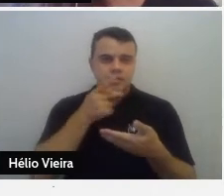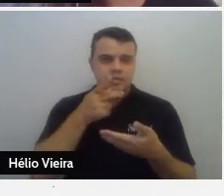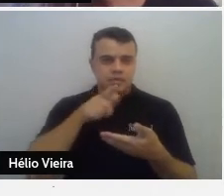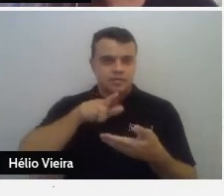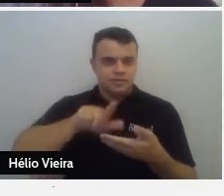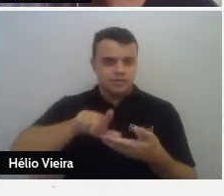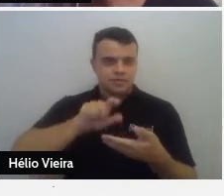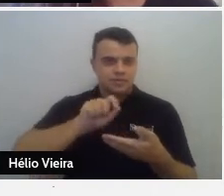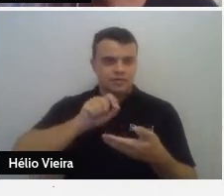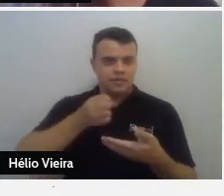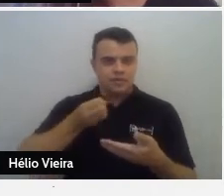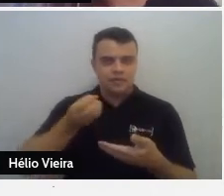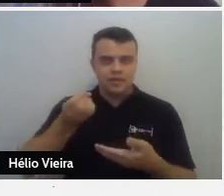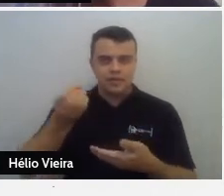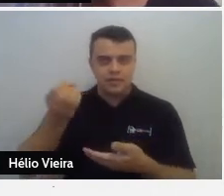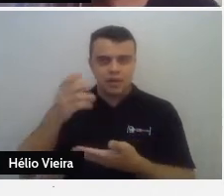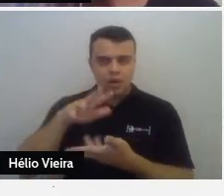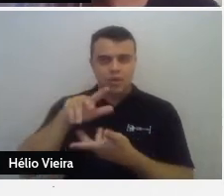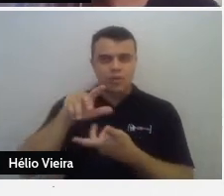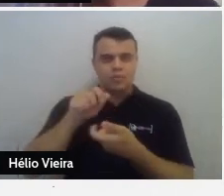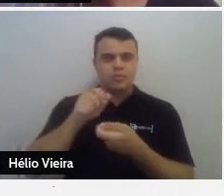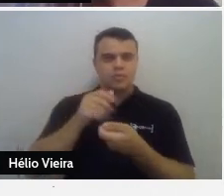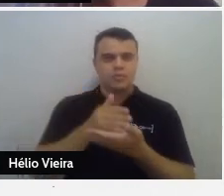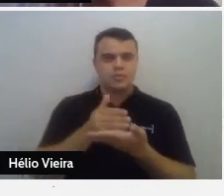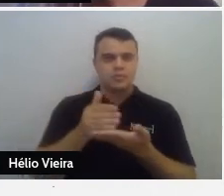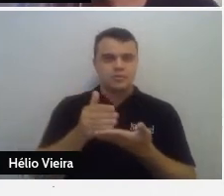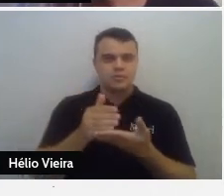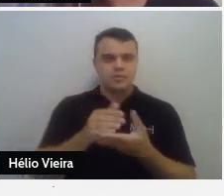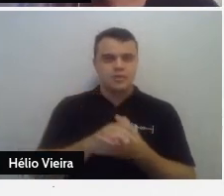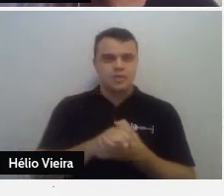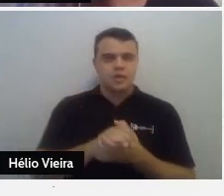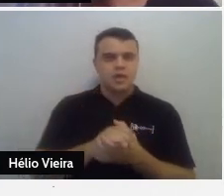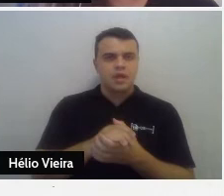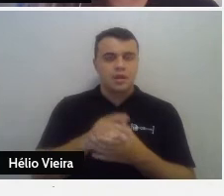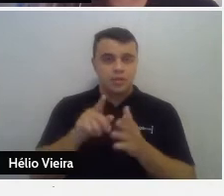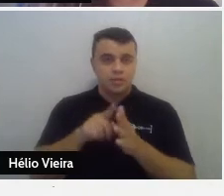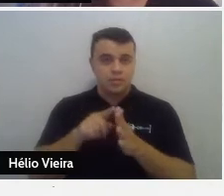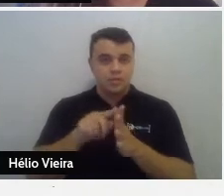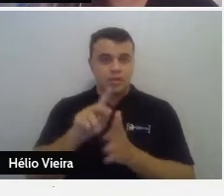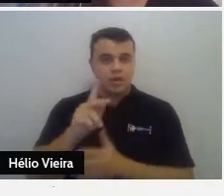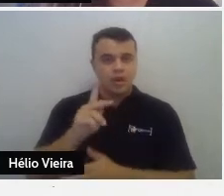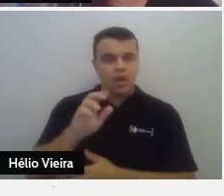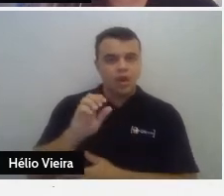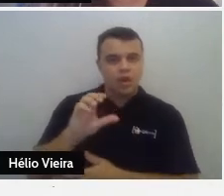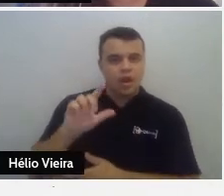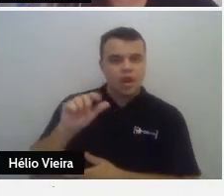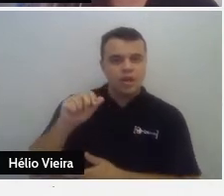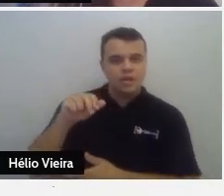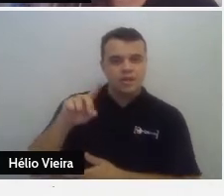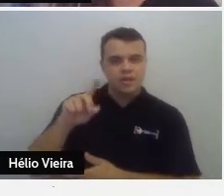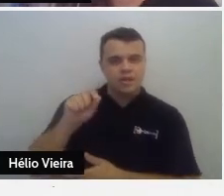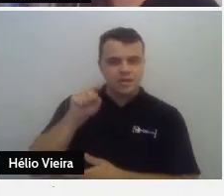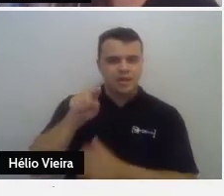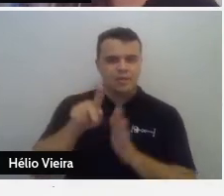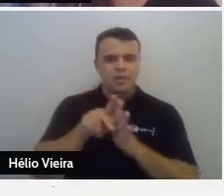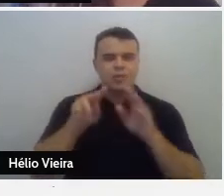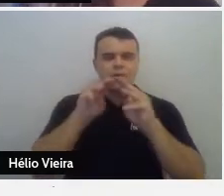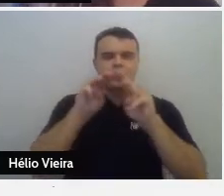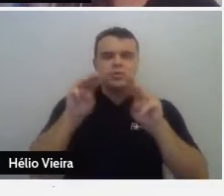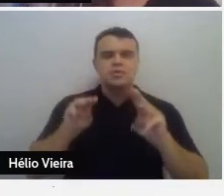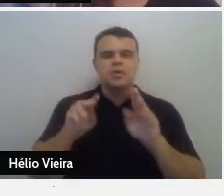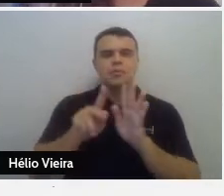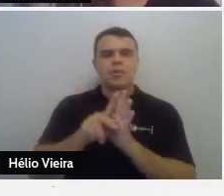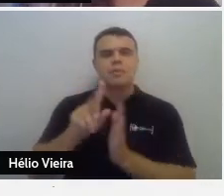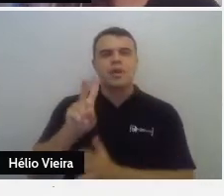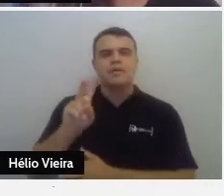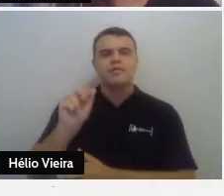indo viajar pelo mundo, a gente começa por Holanda, onde fica o Museu de Van Gogh. Então,